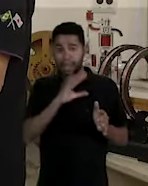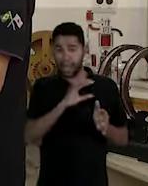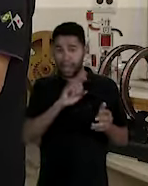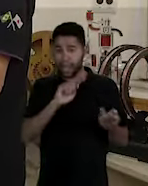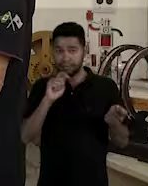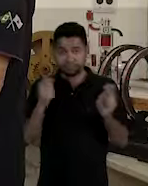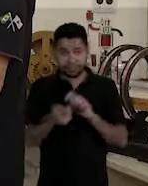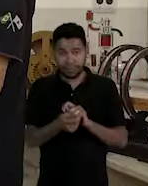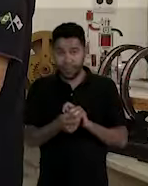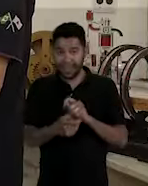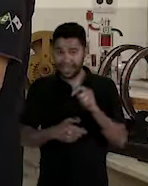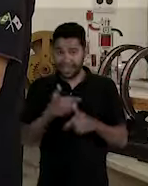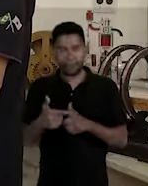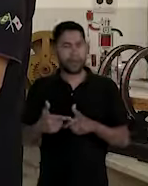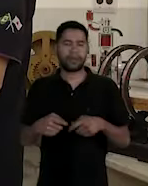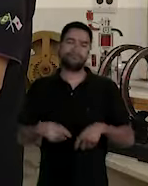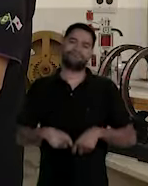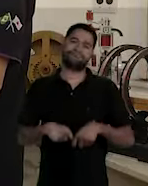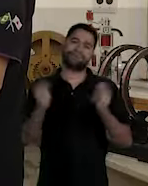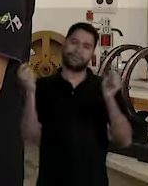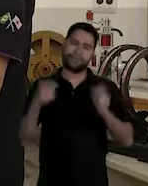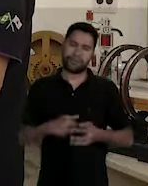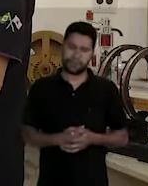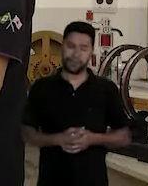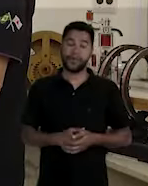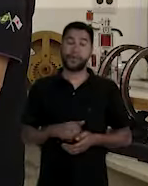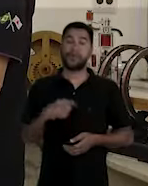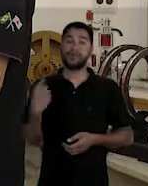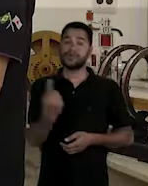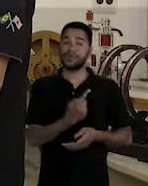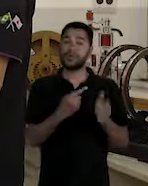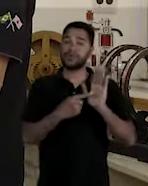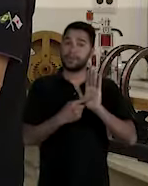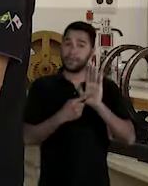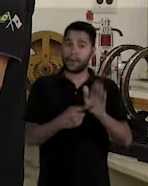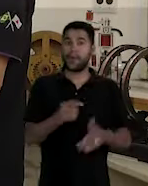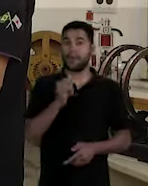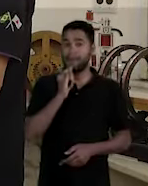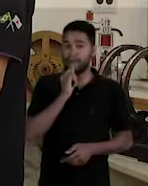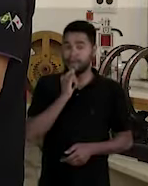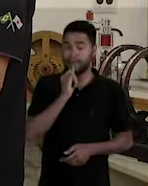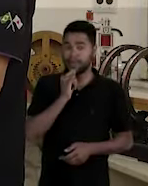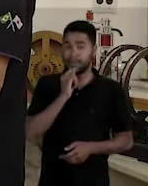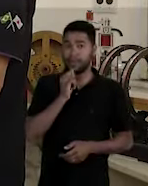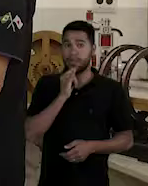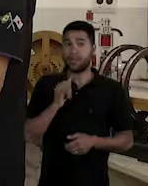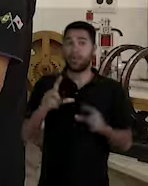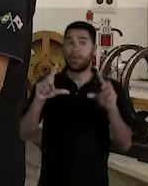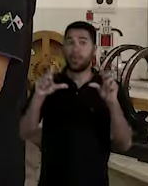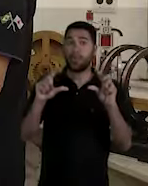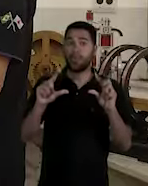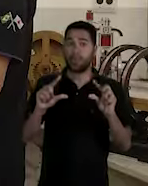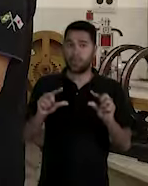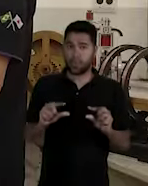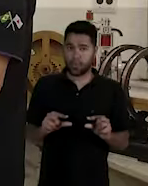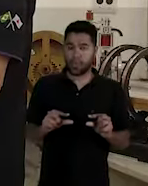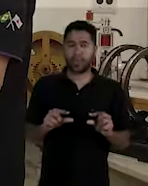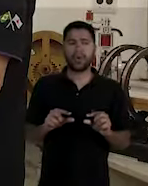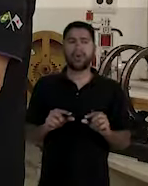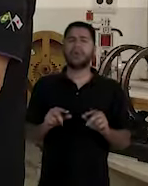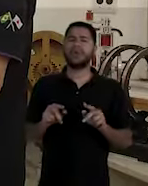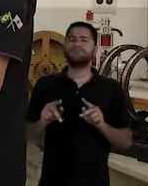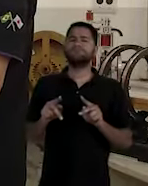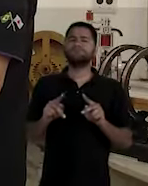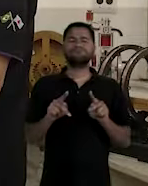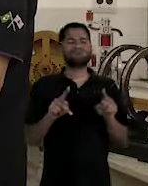quente em trabalho. Então, nós temos um exemplo de uma máquina com baixo rendimento.